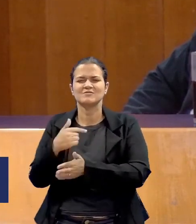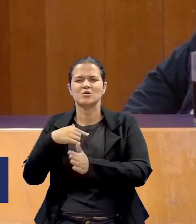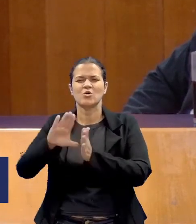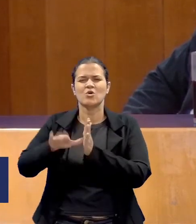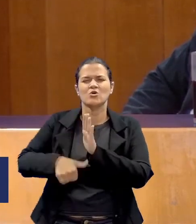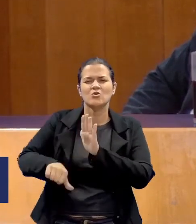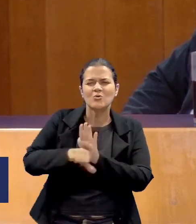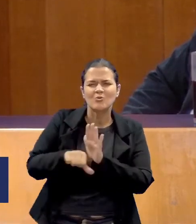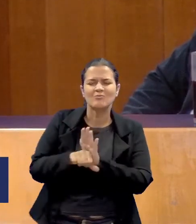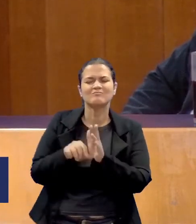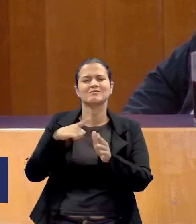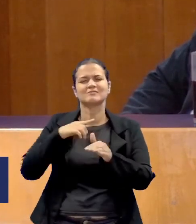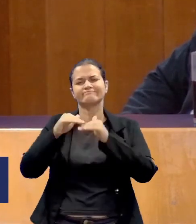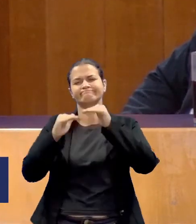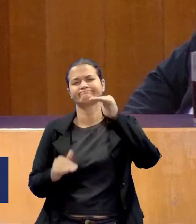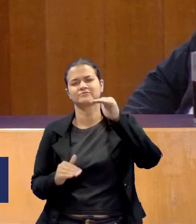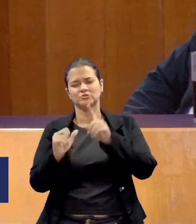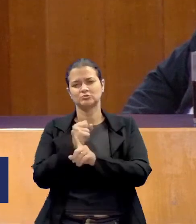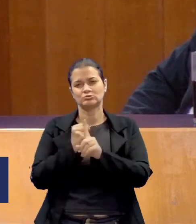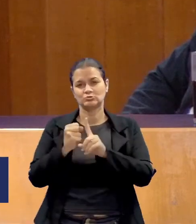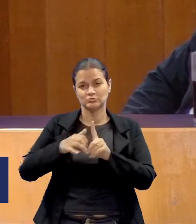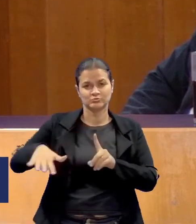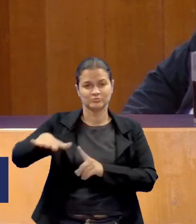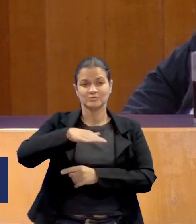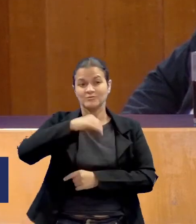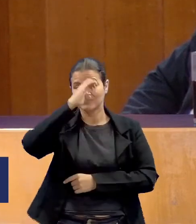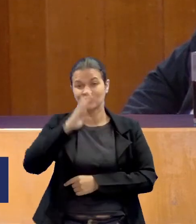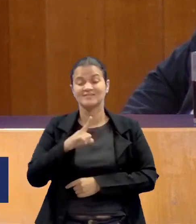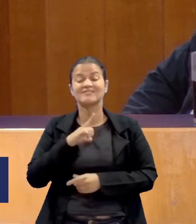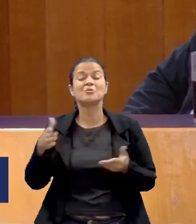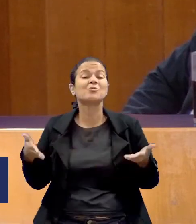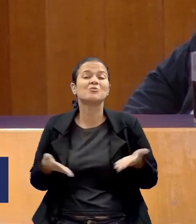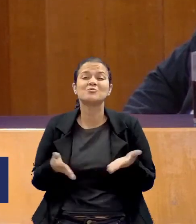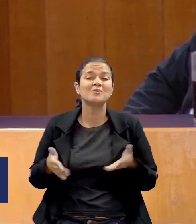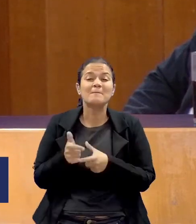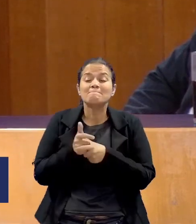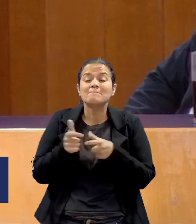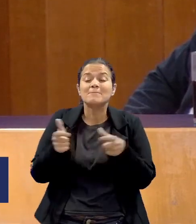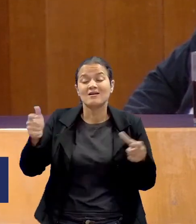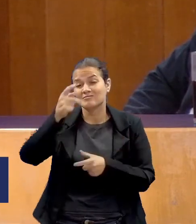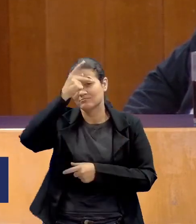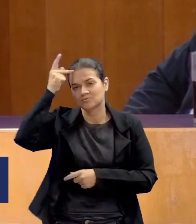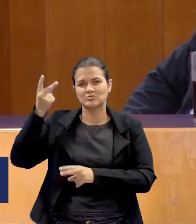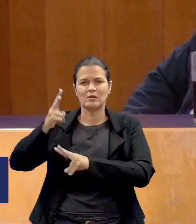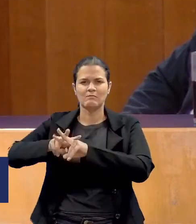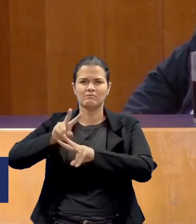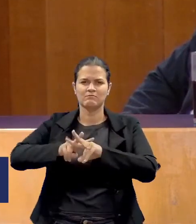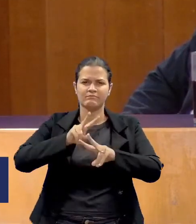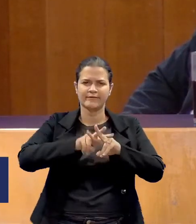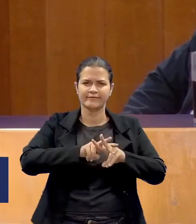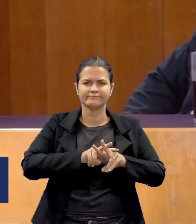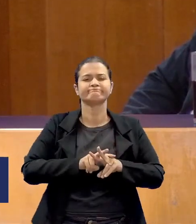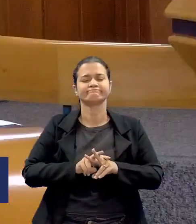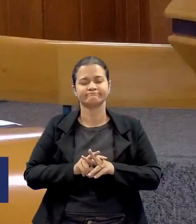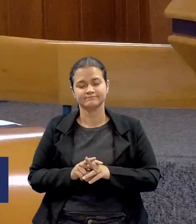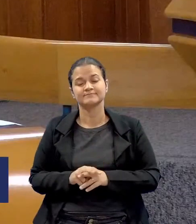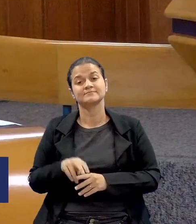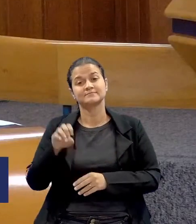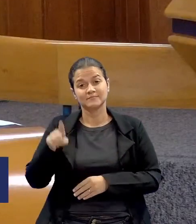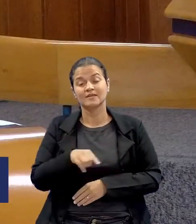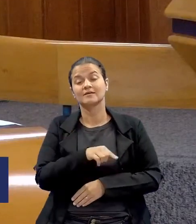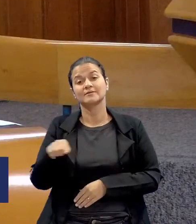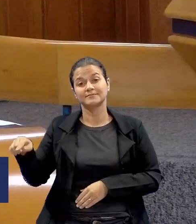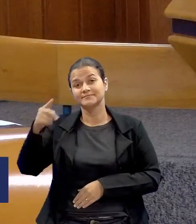extremada desigualdade social. O Brasil tem hoje a maior população carcerária da sua história. São os passageiros da